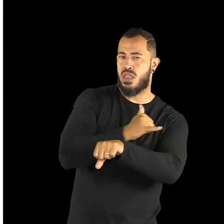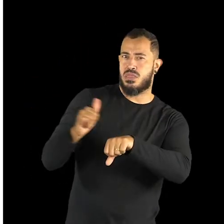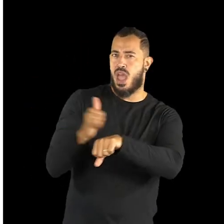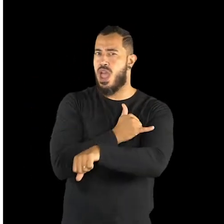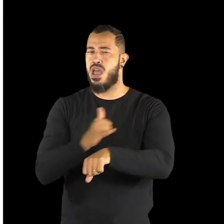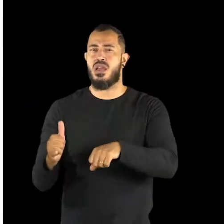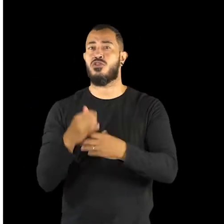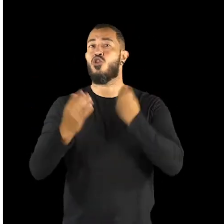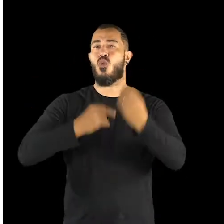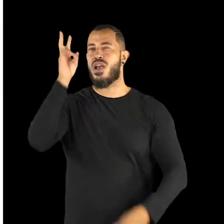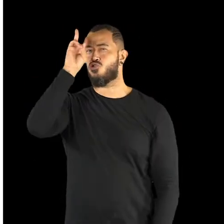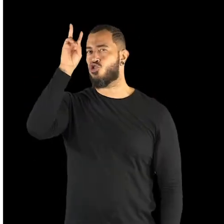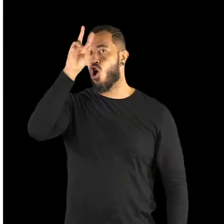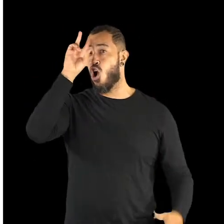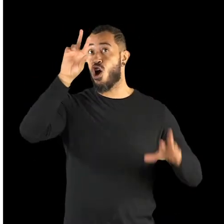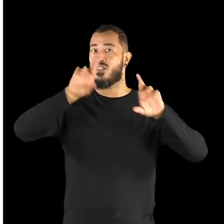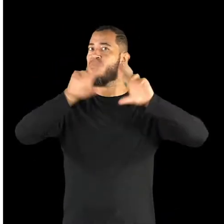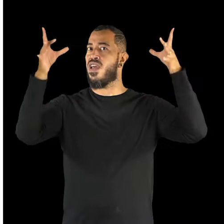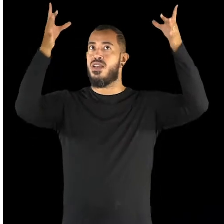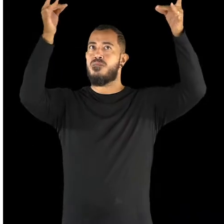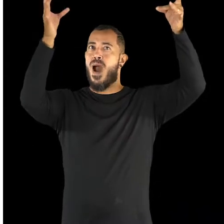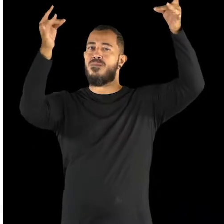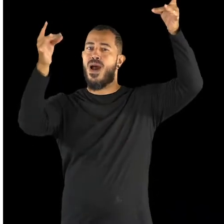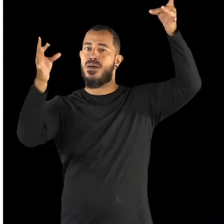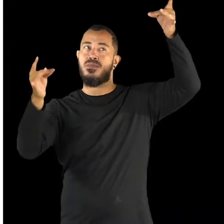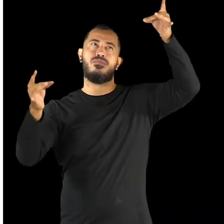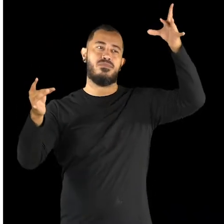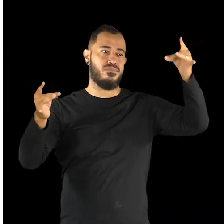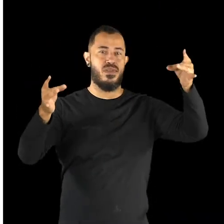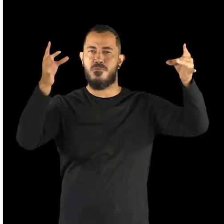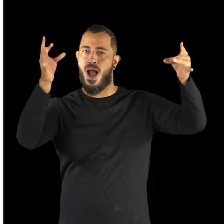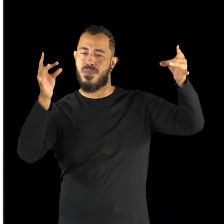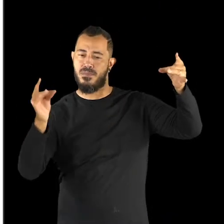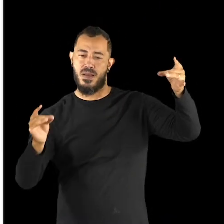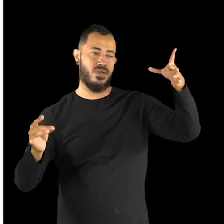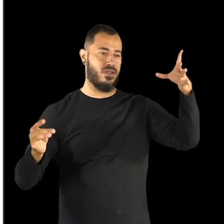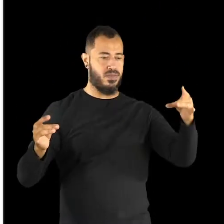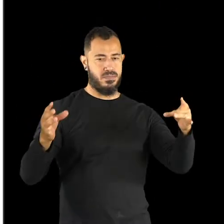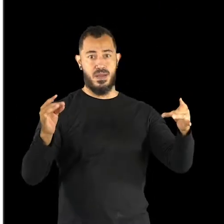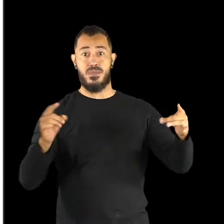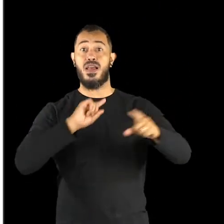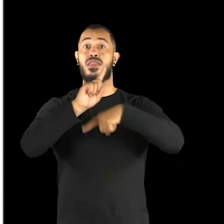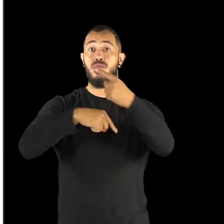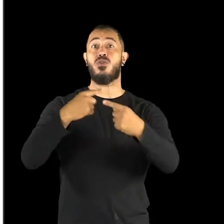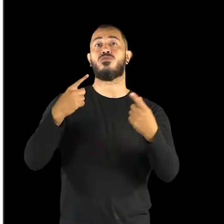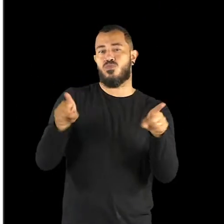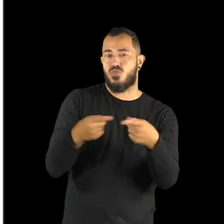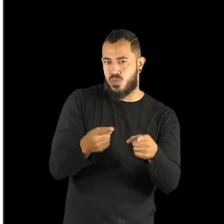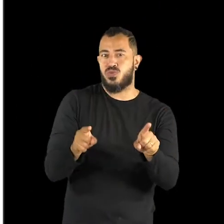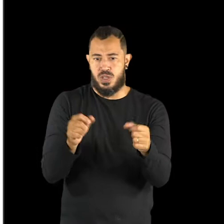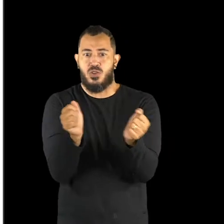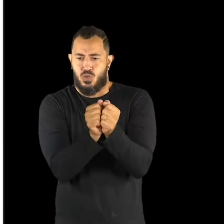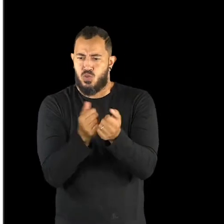que vai sendo contada, para quê? Para depois, quando eu for pensar e for dividir, ouvindo a música junto com meus colaboradores, junto com